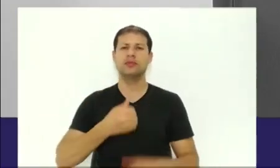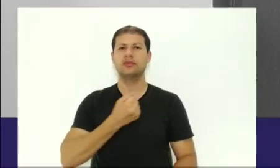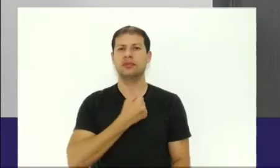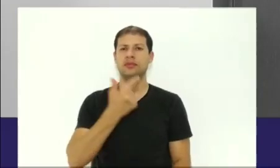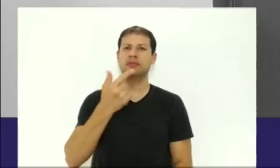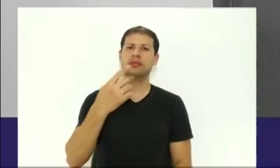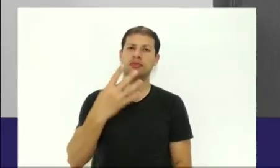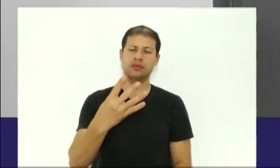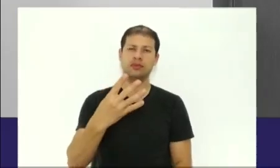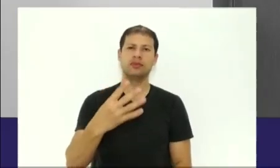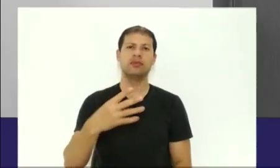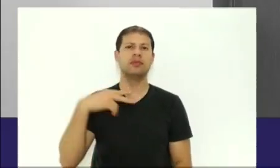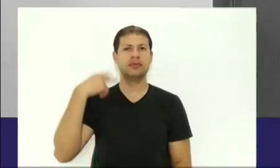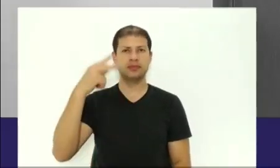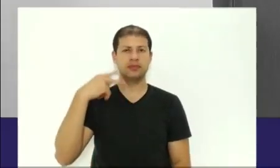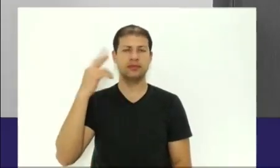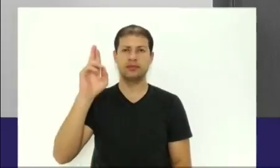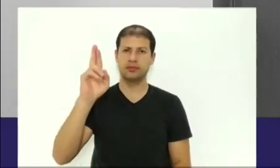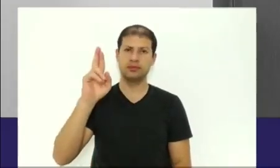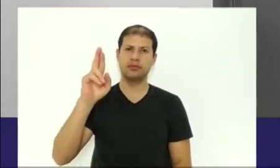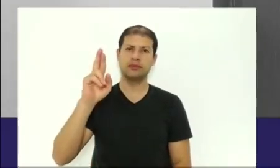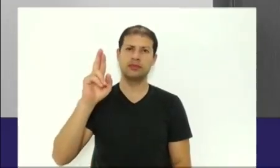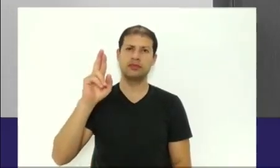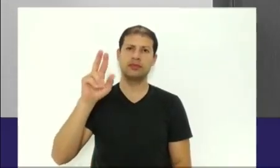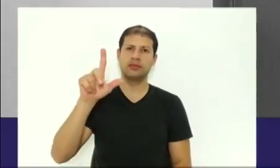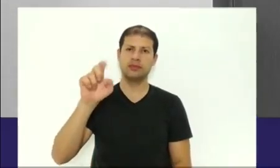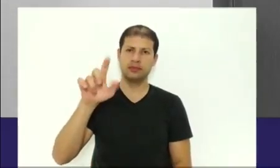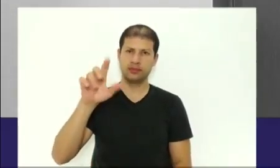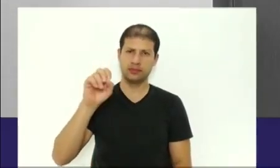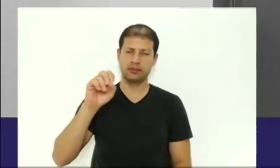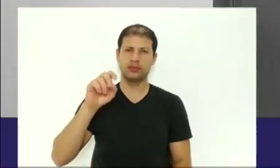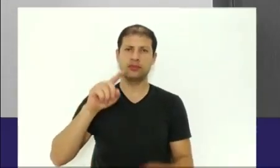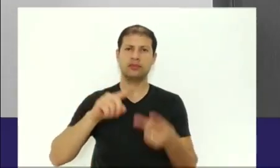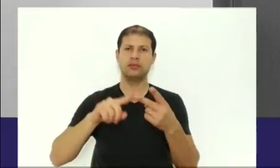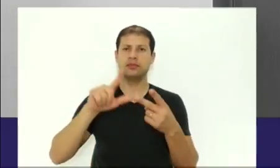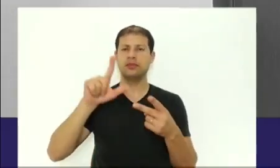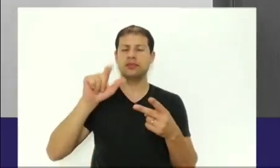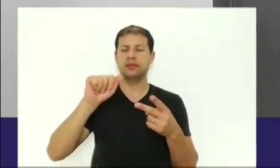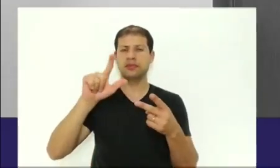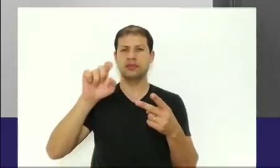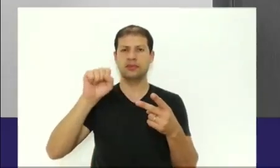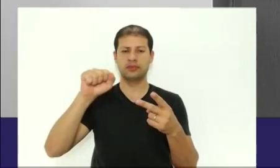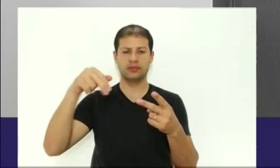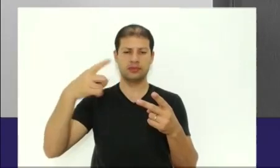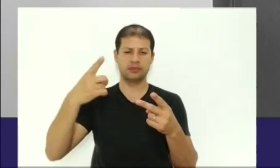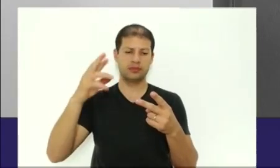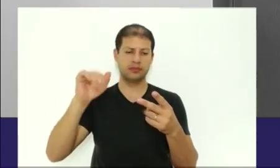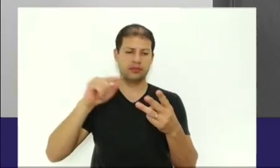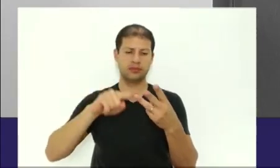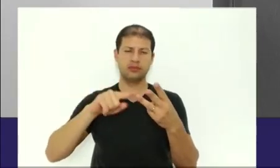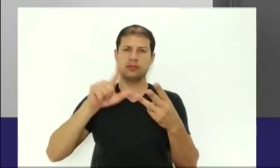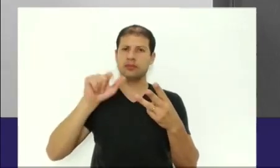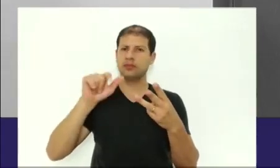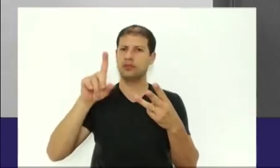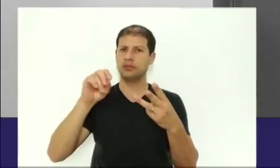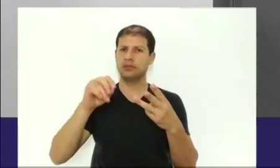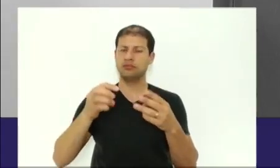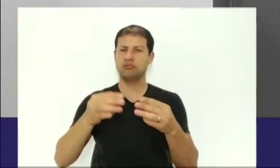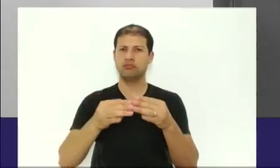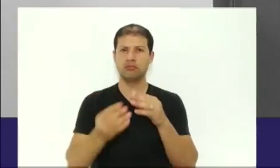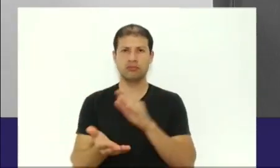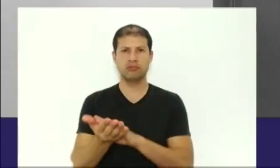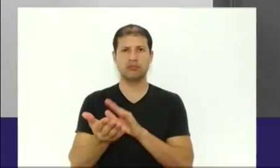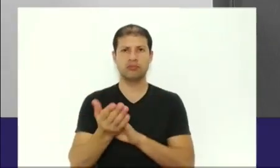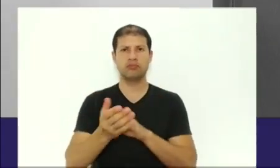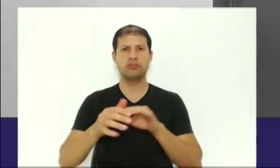24, vereadores autores, Lelo Pagani, Alessandra Luquez e Sargento Laudo. Moção de aplausos para o Escritório Regional